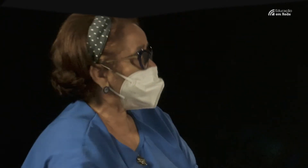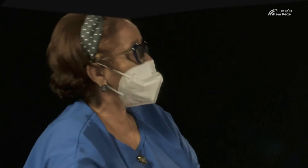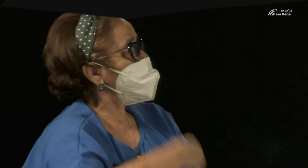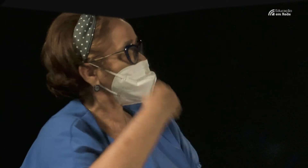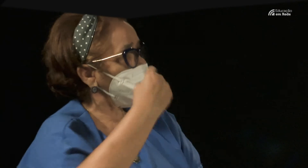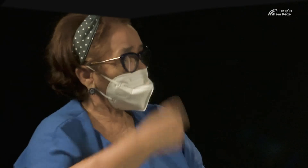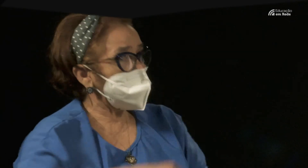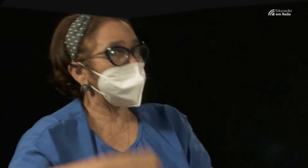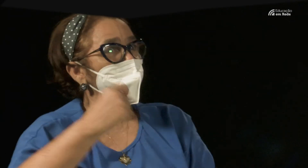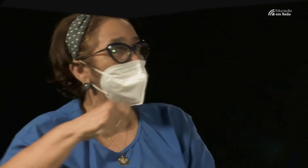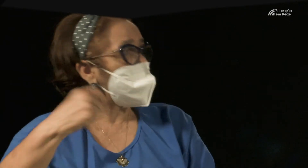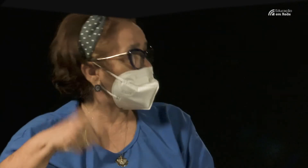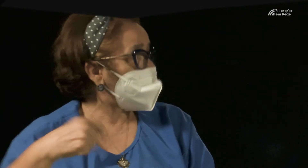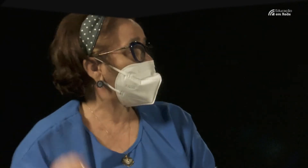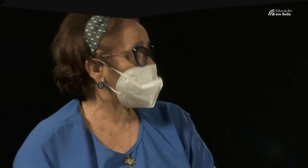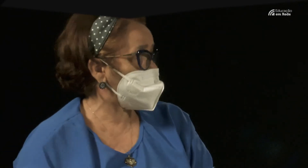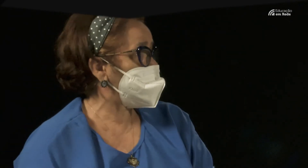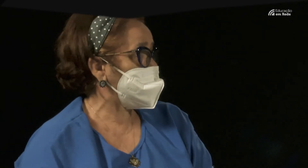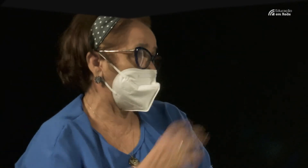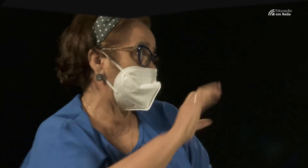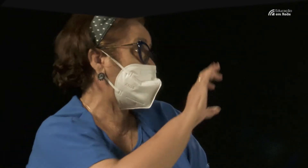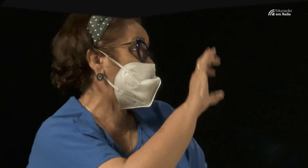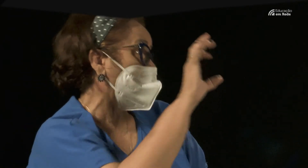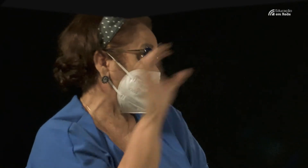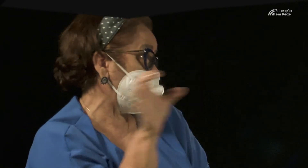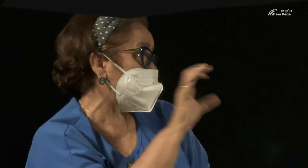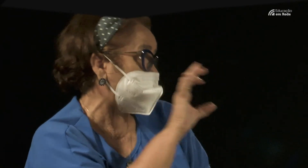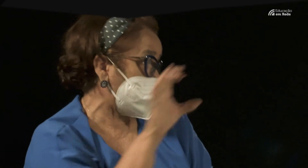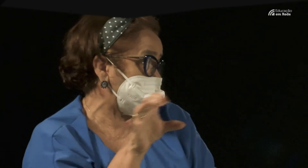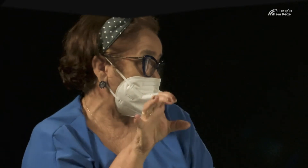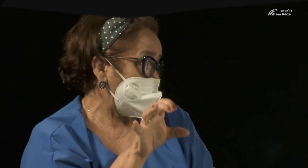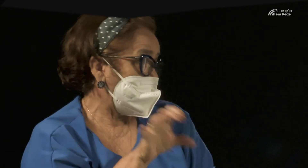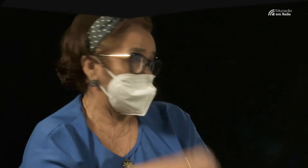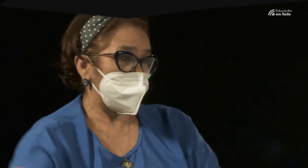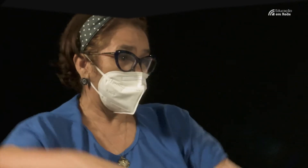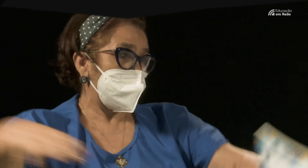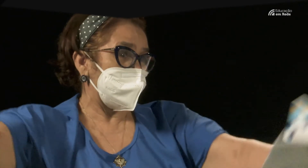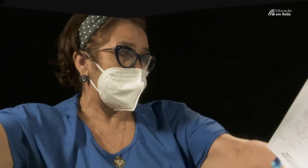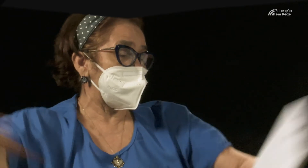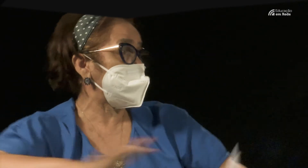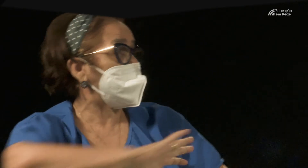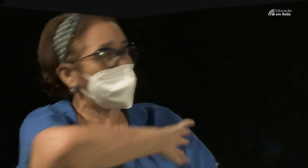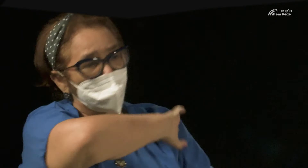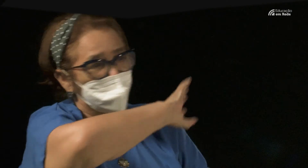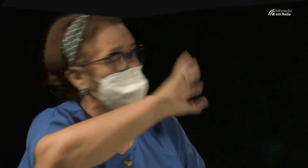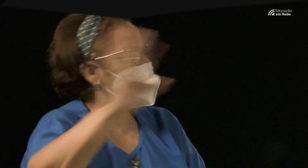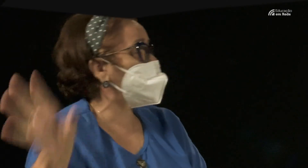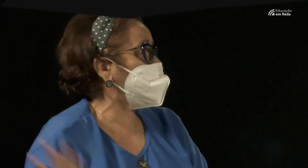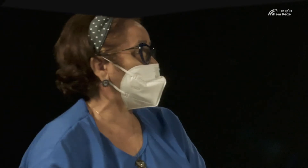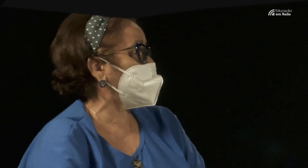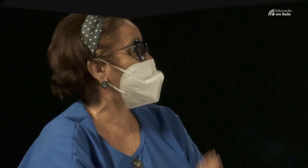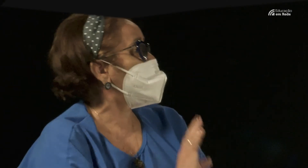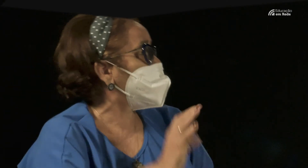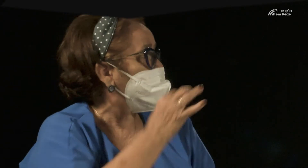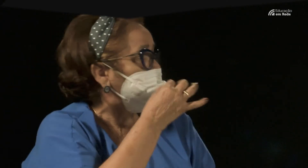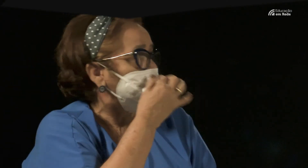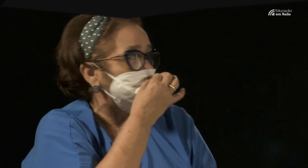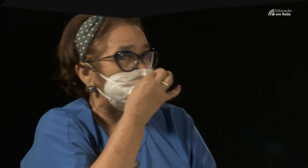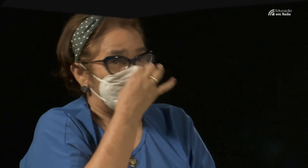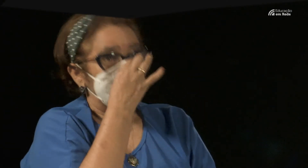e desenvolvemos um projeto. Meu pai é um artista, que era na época do Mês dos Pais. Aí chegou lá uma caixa, era revólver de tudo que era